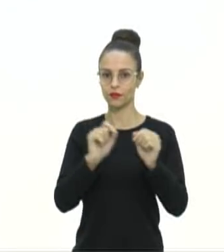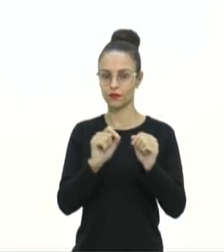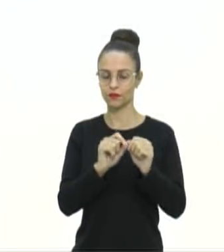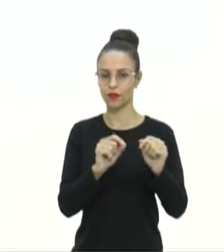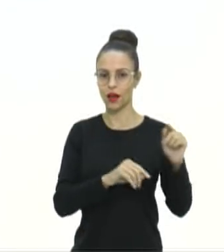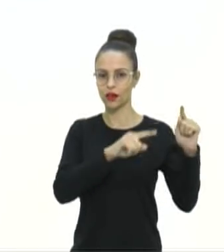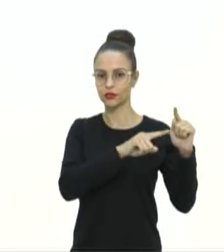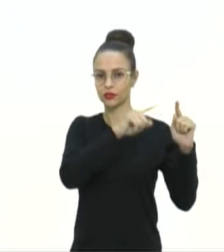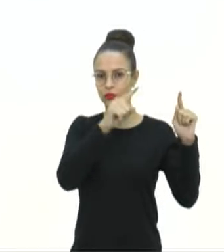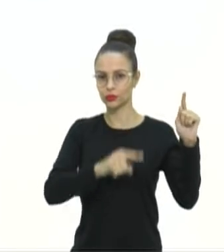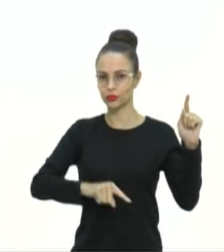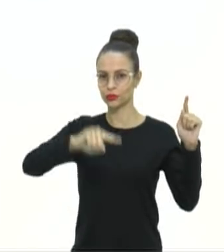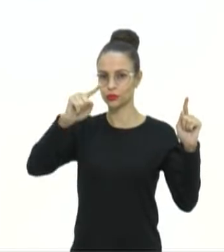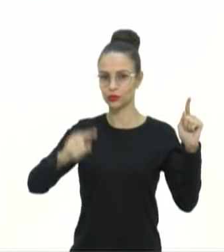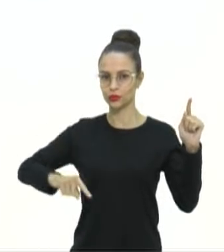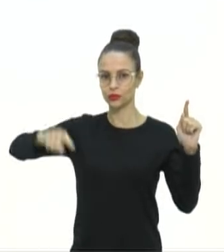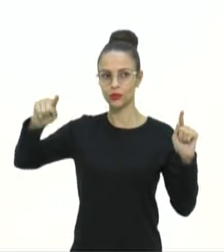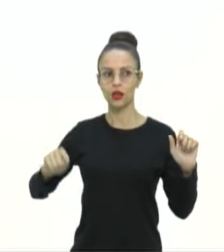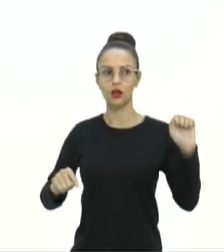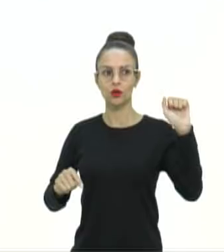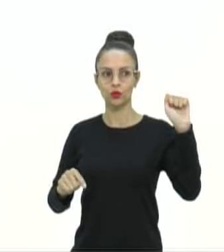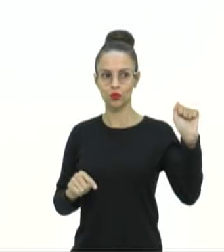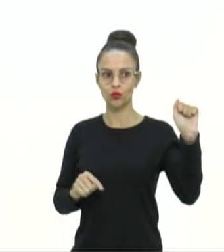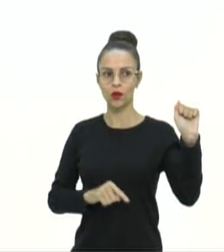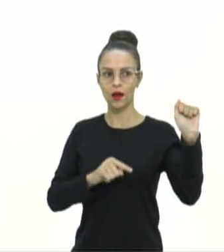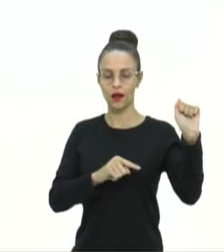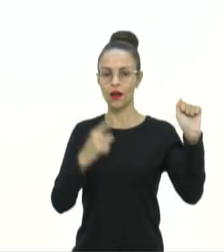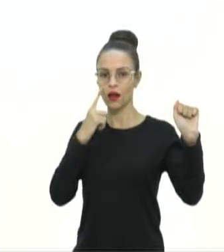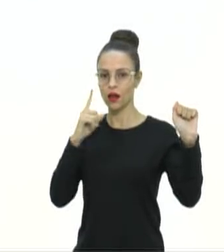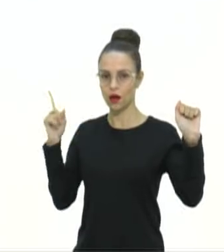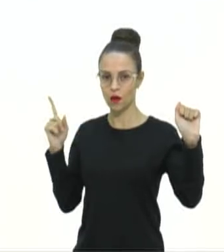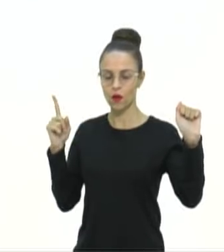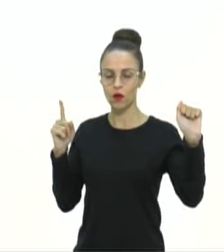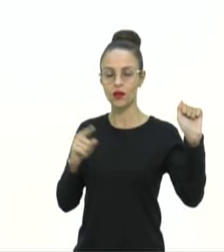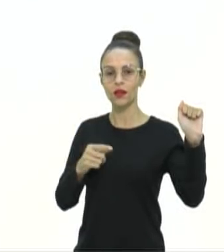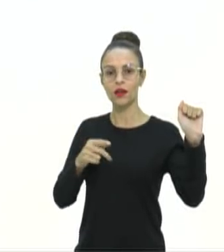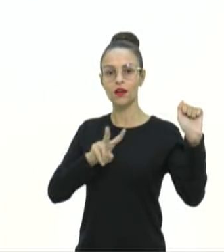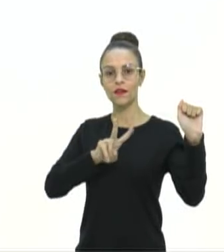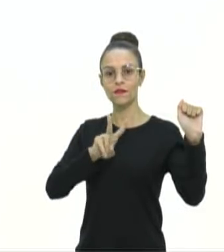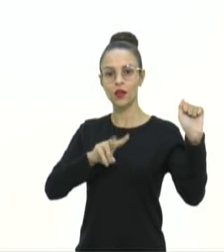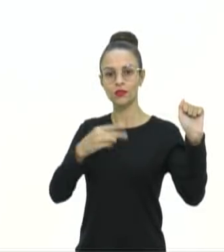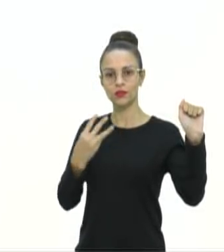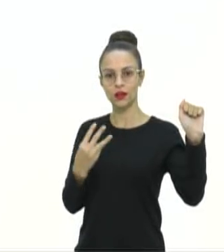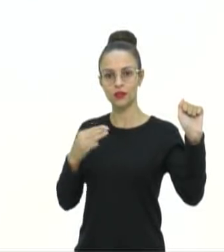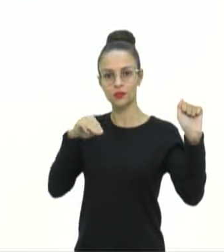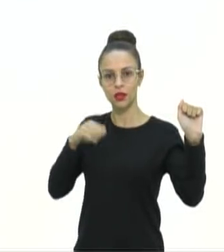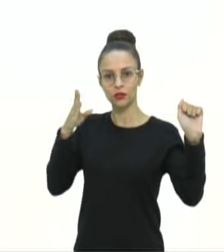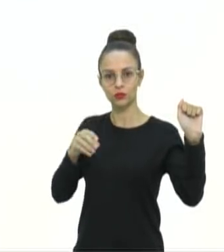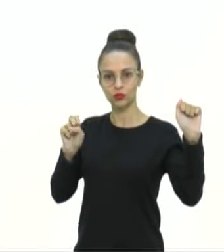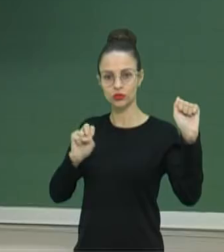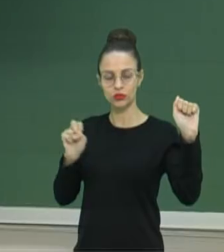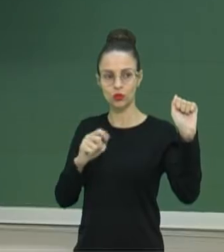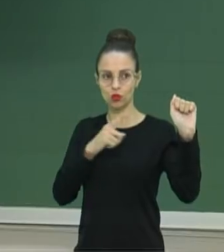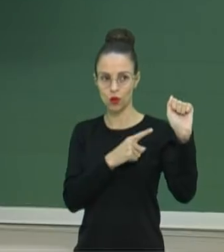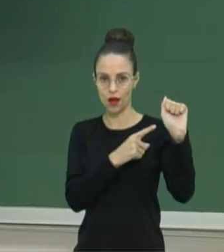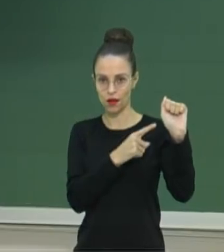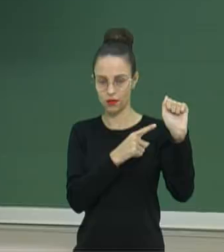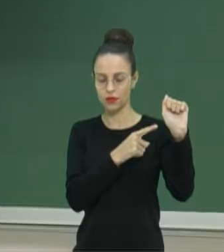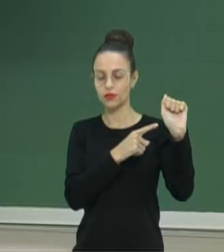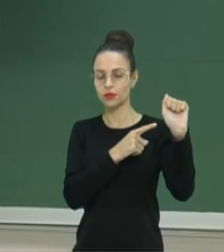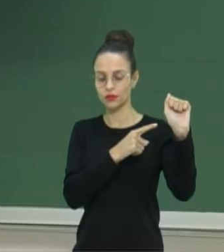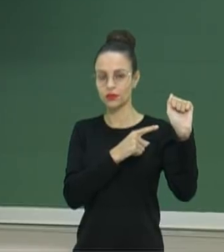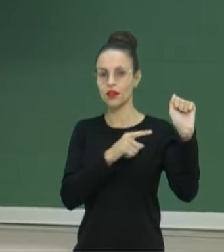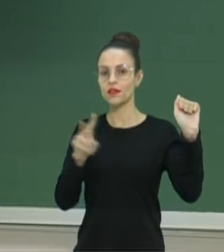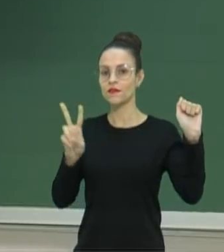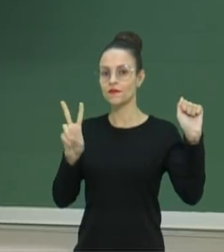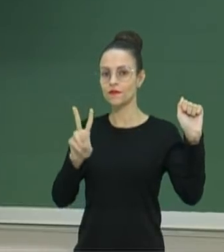na pista, passa do ponto A, indicado na figura, com velocidade de 3 metros por segundo. Então, nesse ponto A, ele